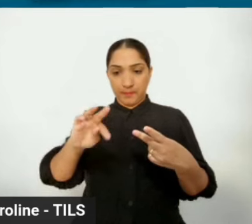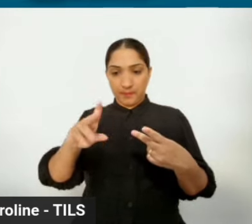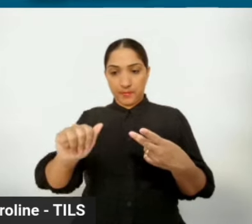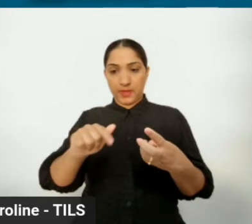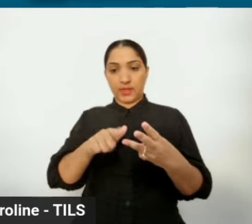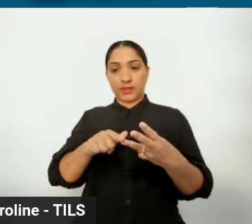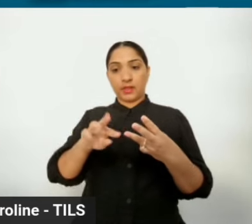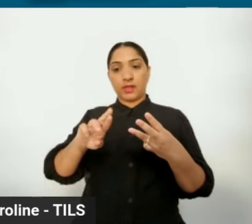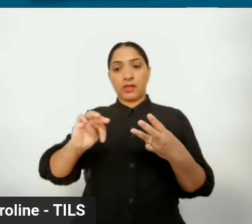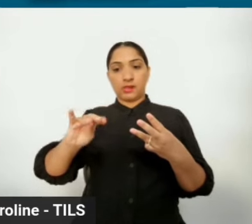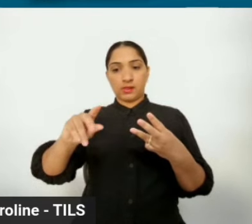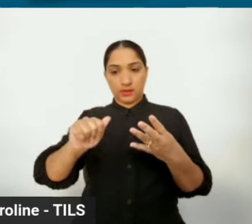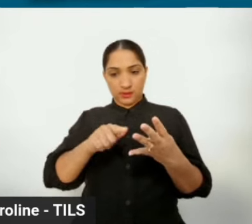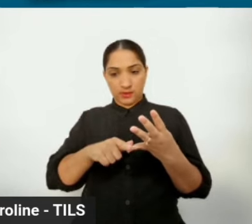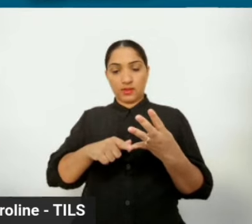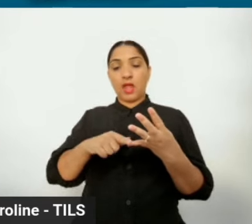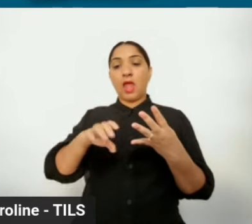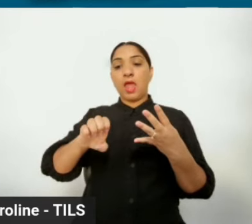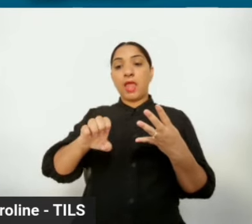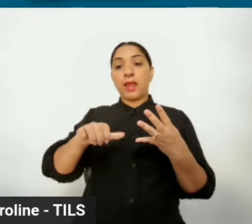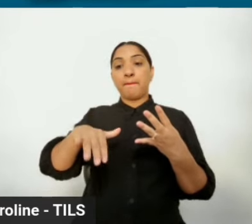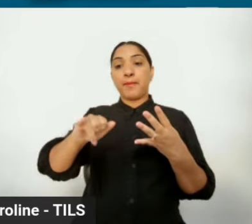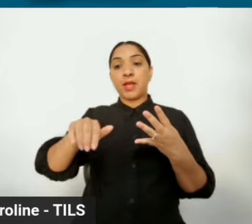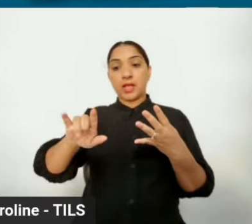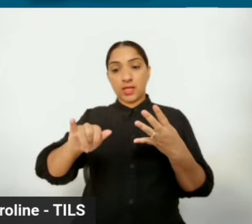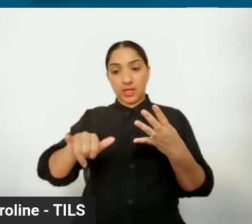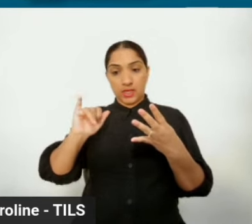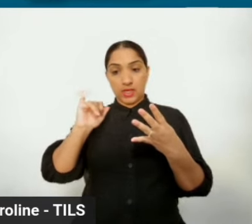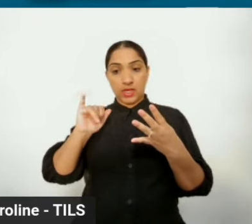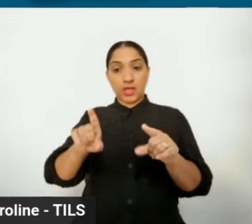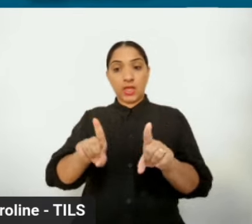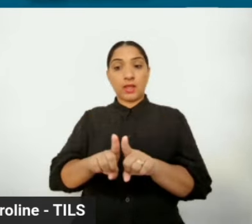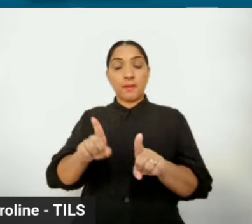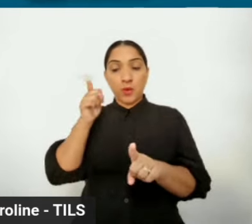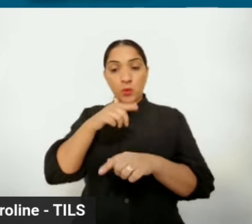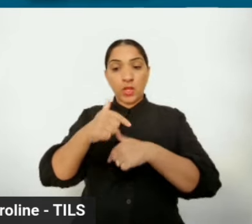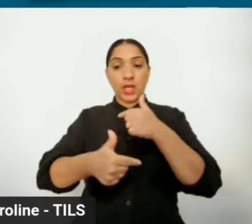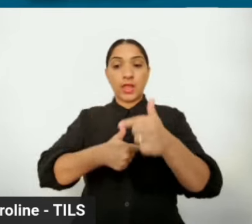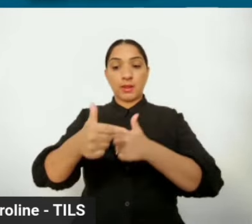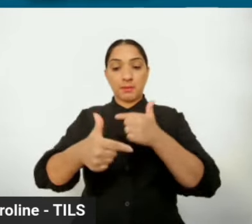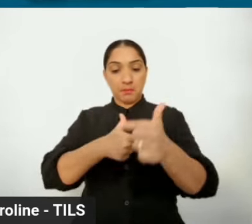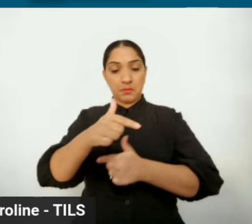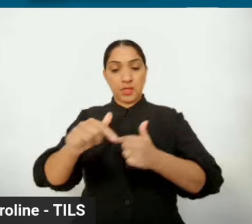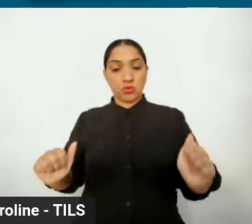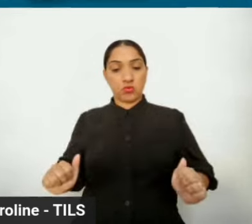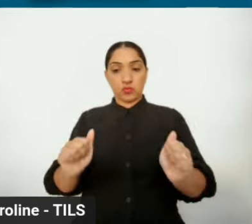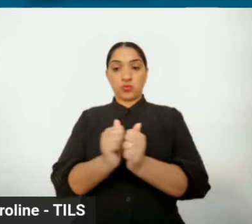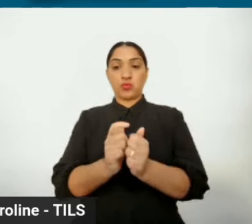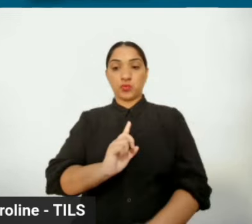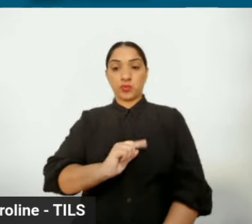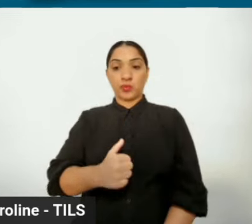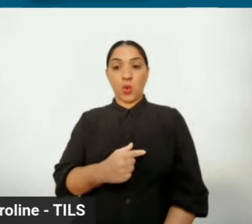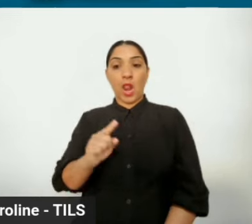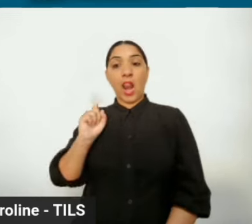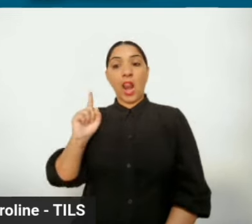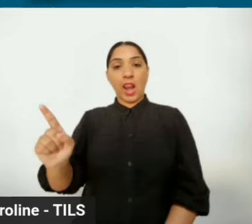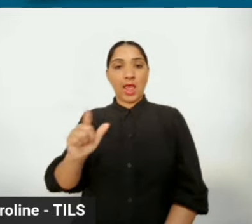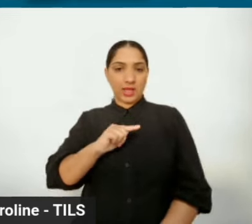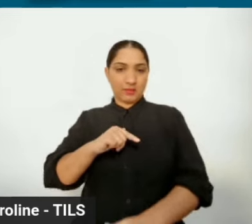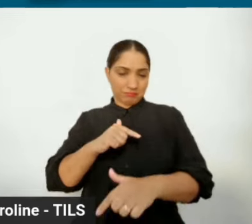da Emily também, que faz parte do escritório, nessa expectativa de disseminar